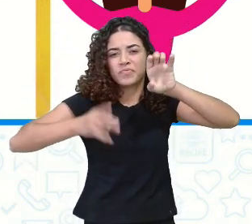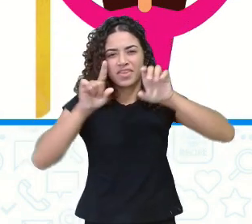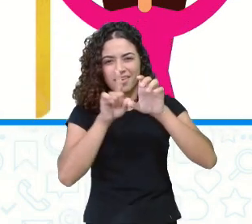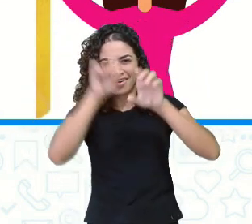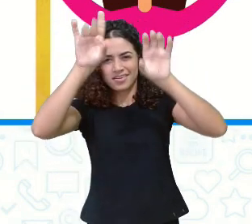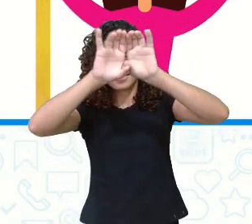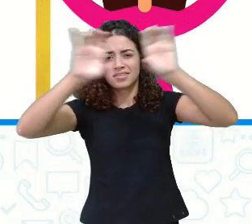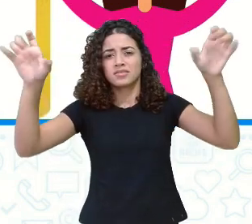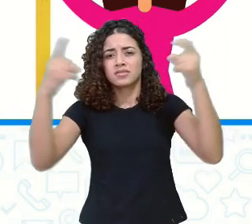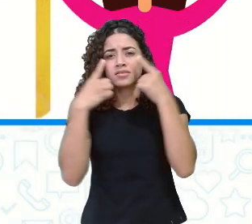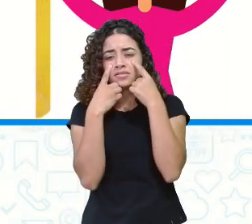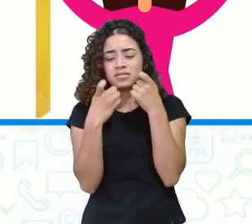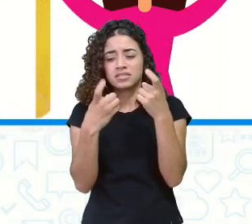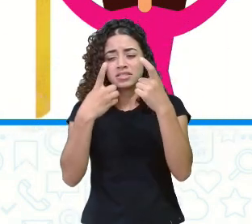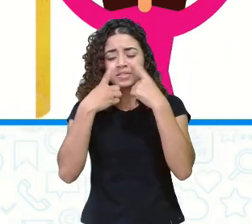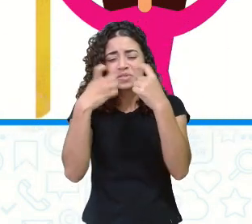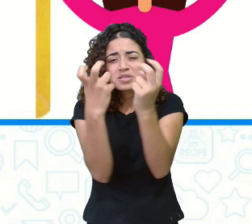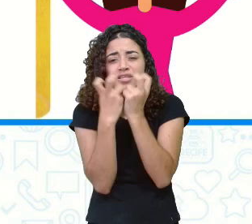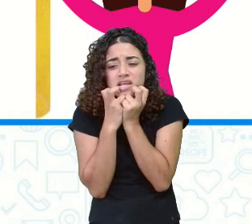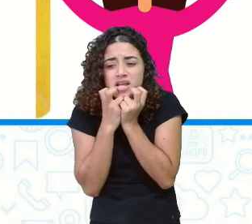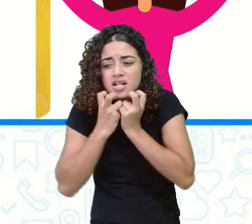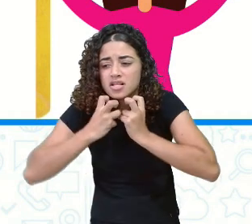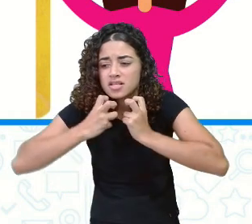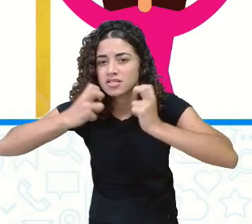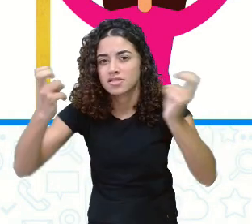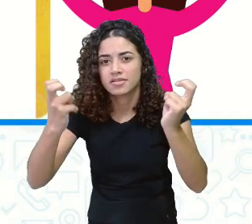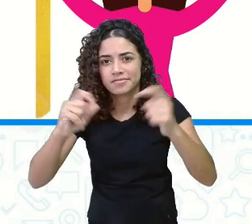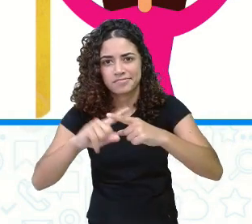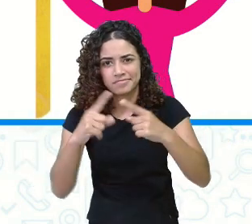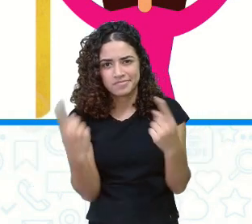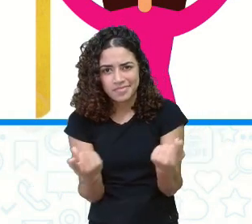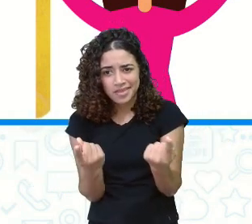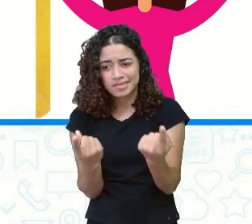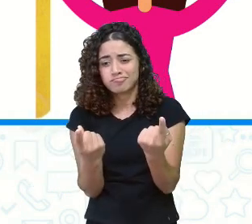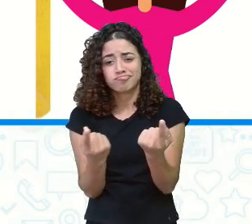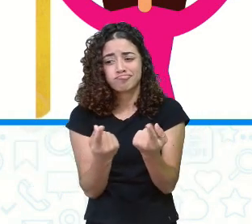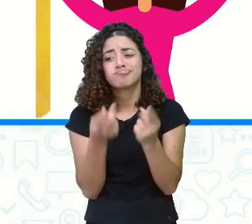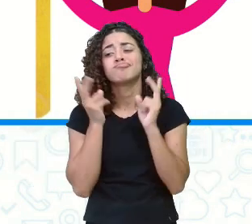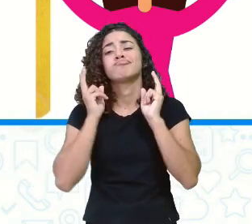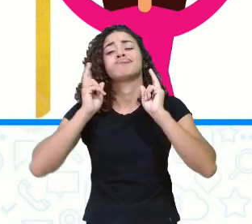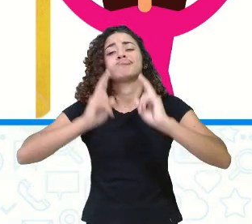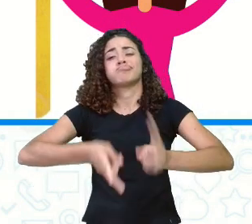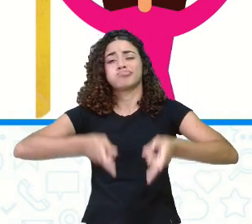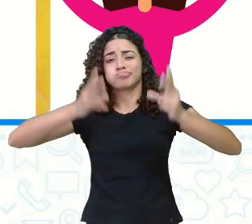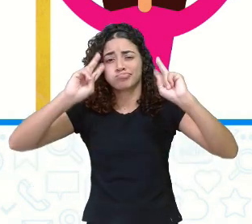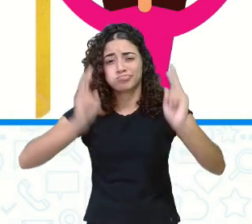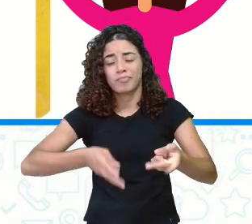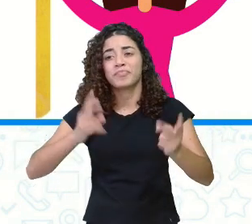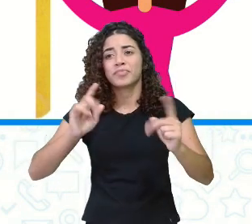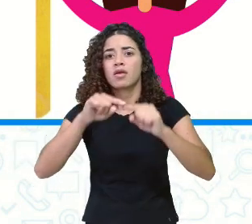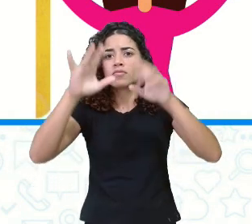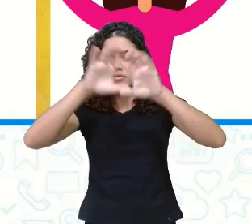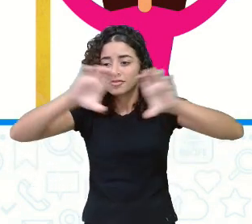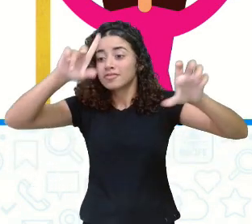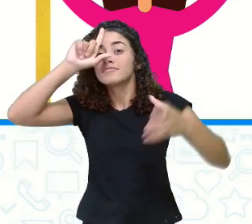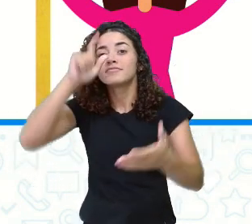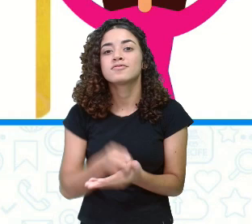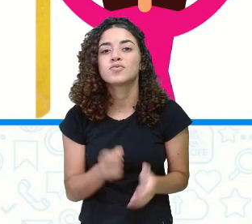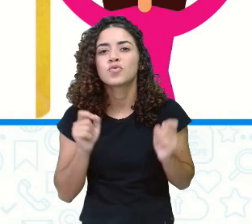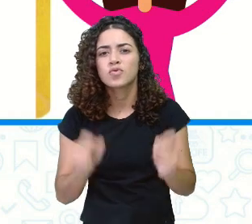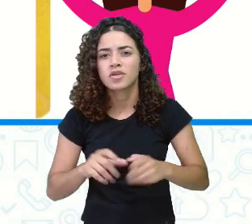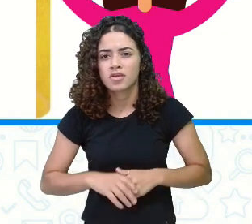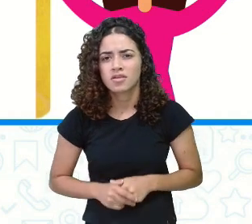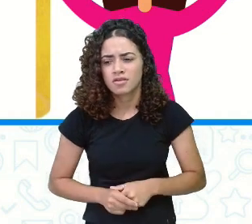céu chorava e berrava, mas nada adiantava. Finalmente o céu decidiu: